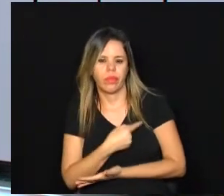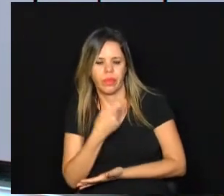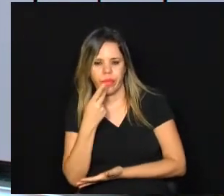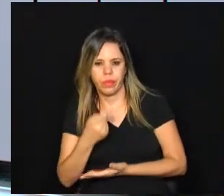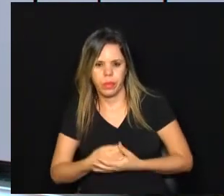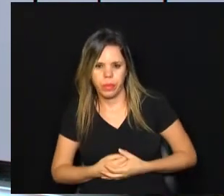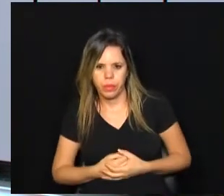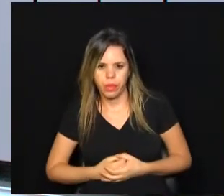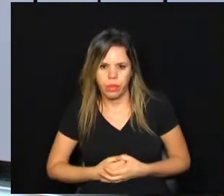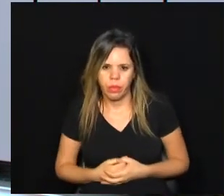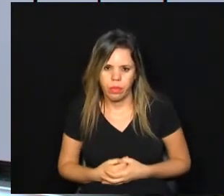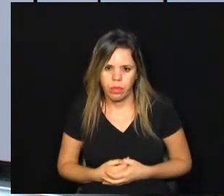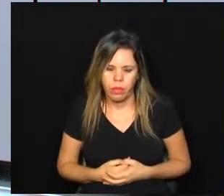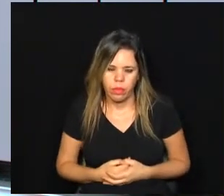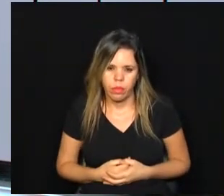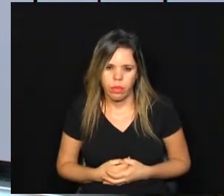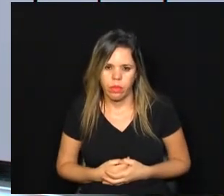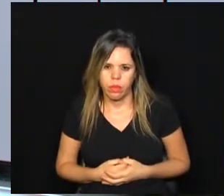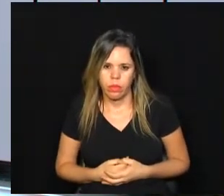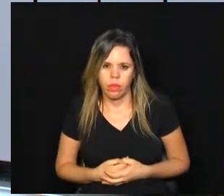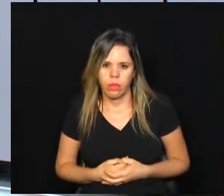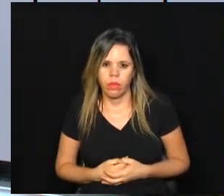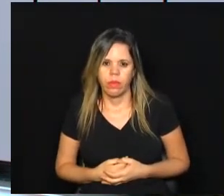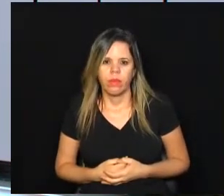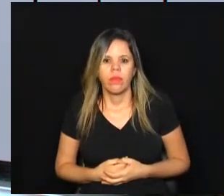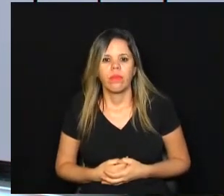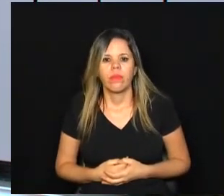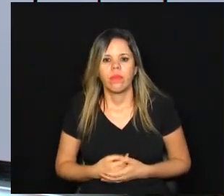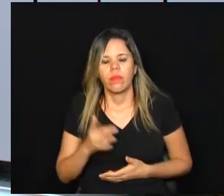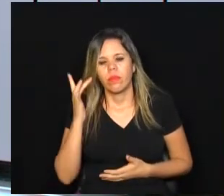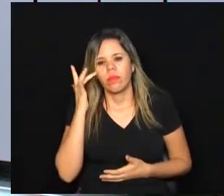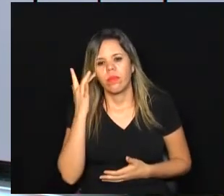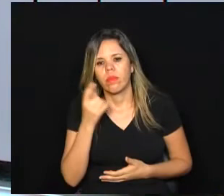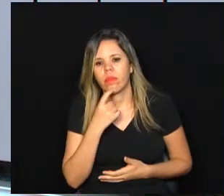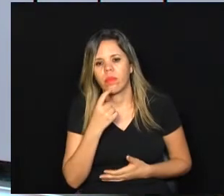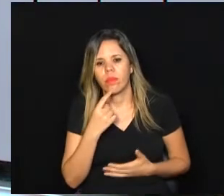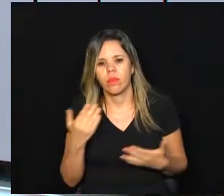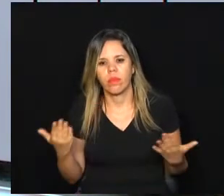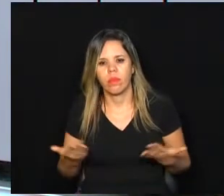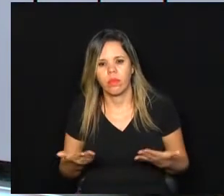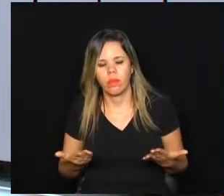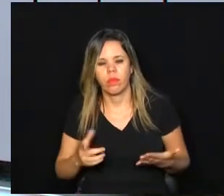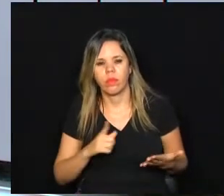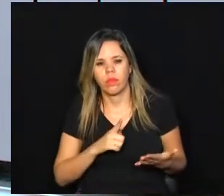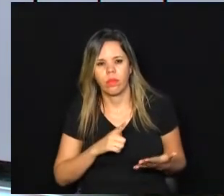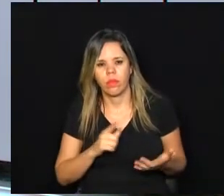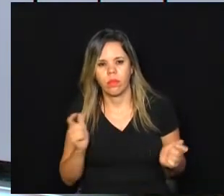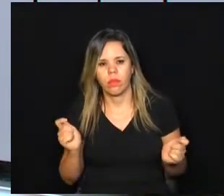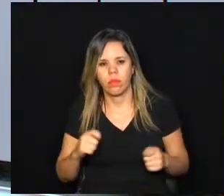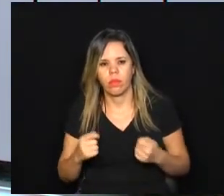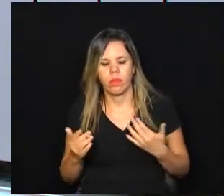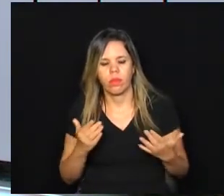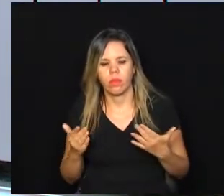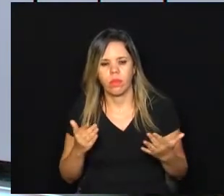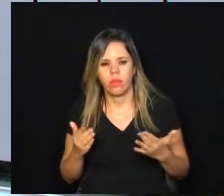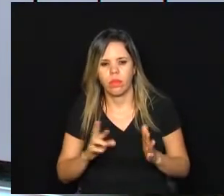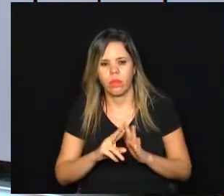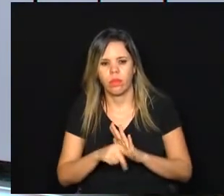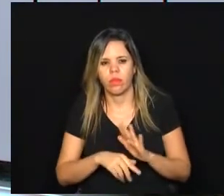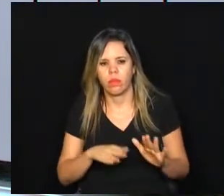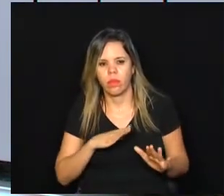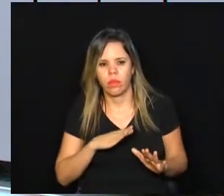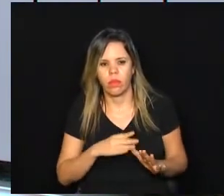discutindo. E dizer, sim, eu acho que Campinas hoje possui, comparativamente a várias